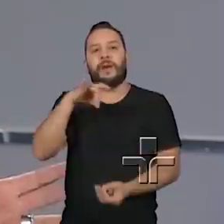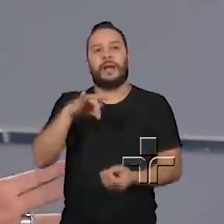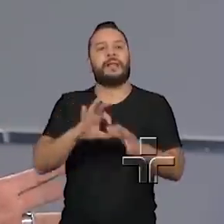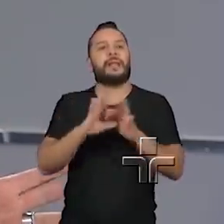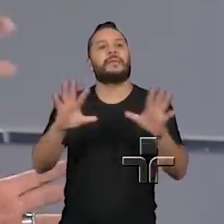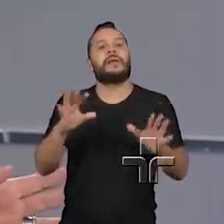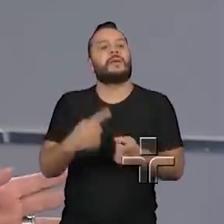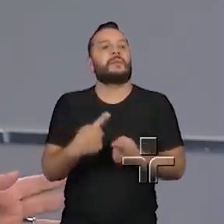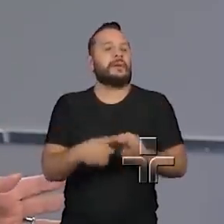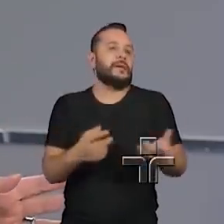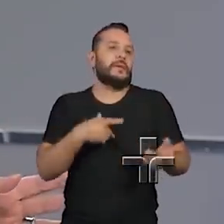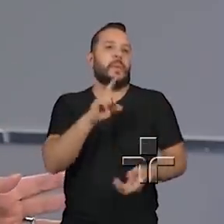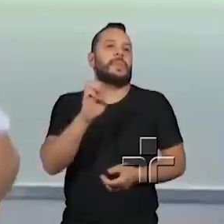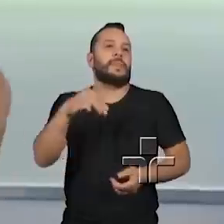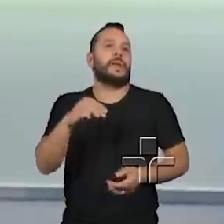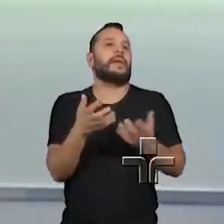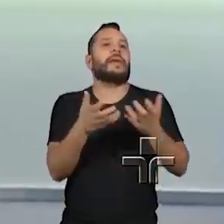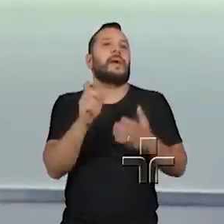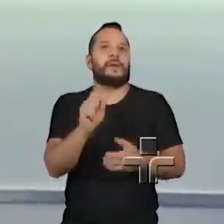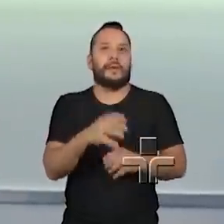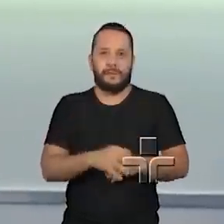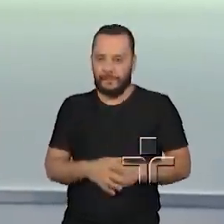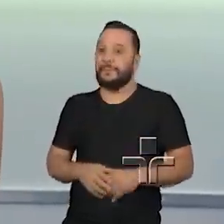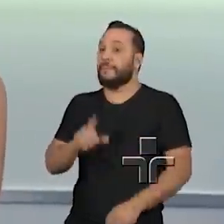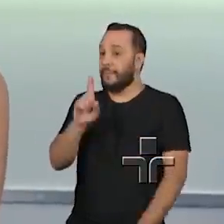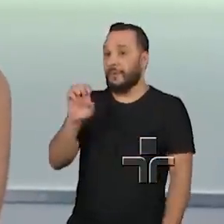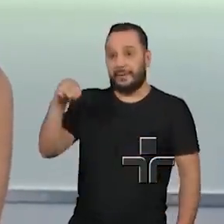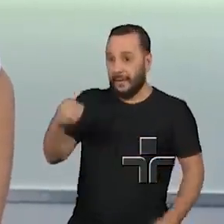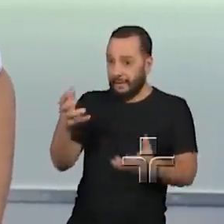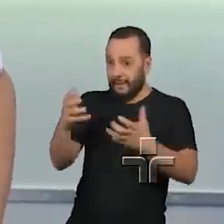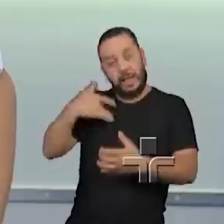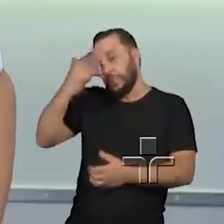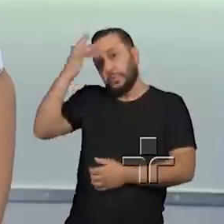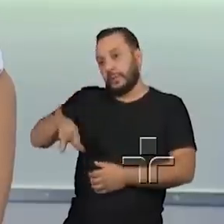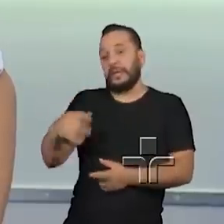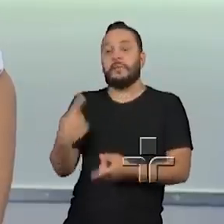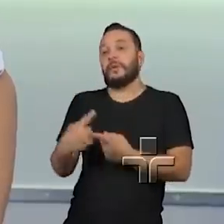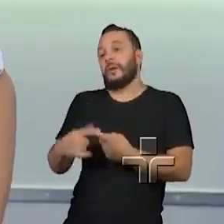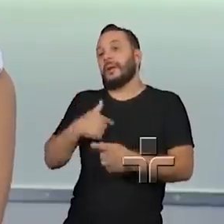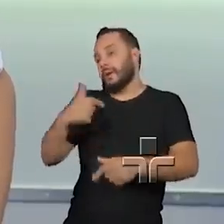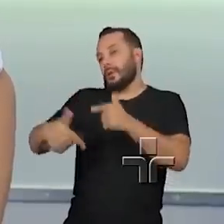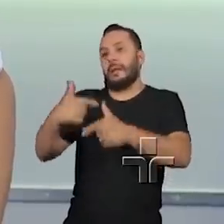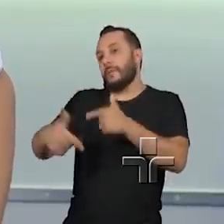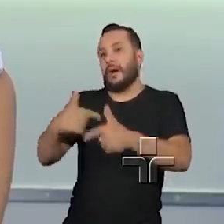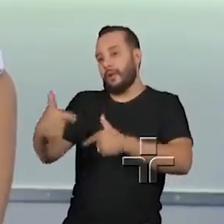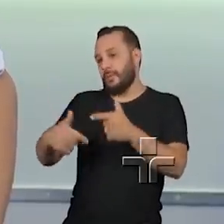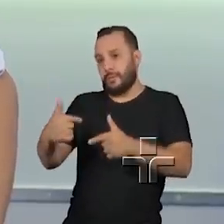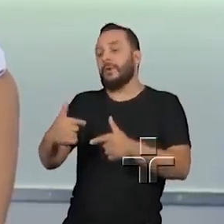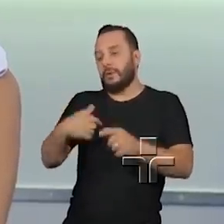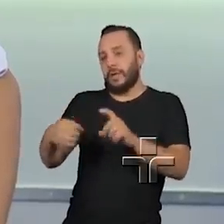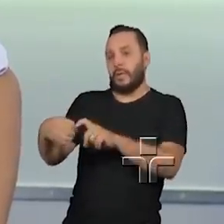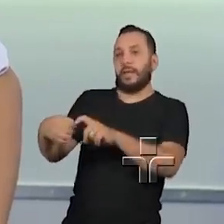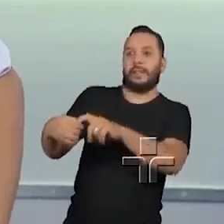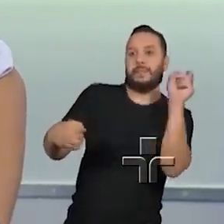quer? O que o eleitor precisa saber? Olha, o que o DEM quer, não sei, porque eu sou um parlamentar independente que não faz política partidária dentro